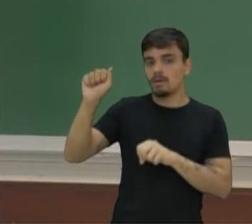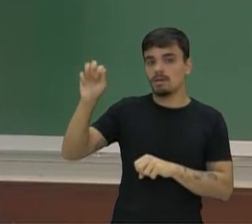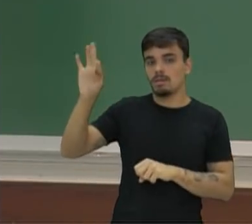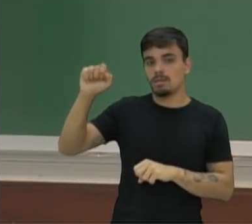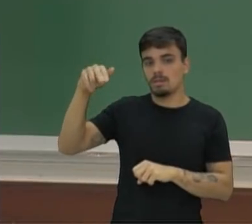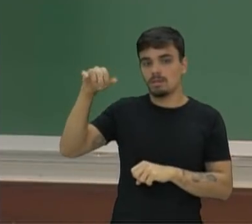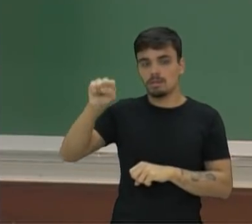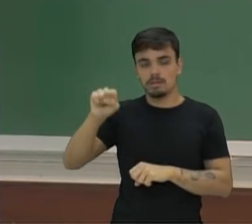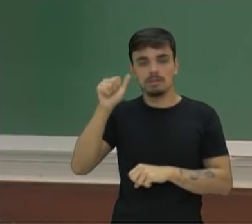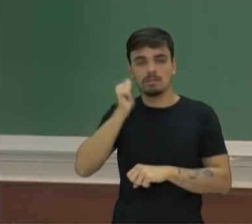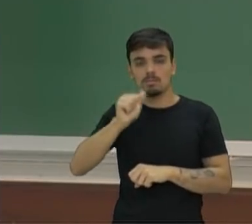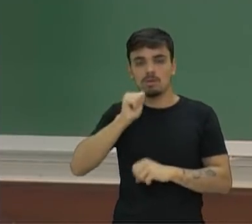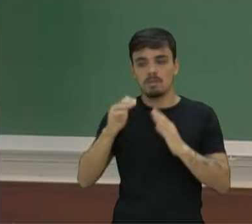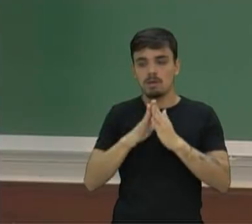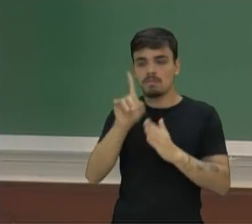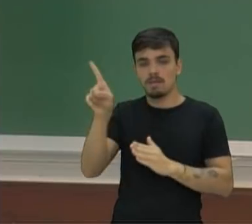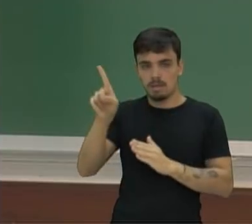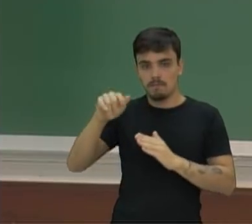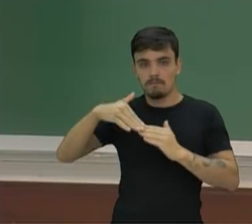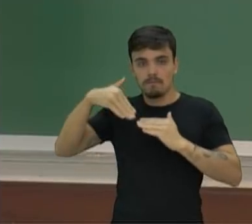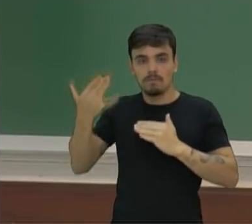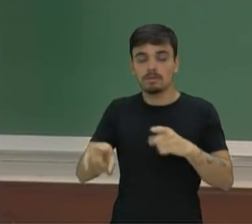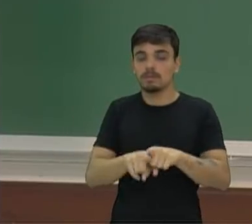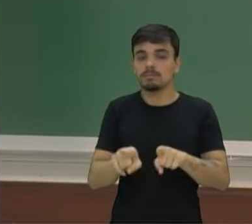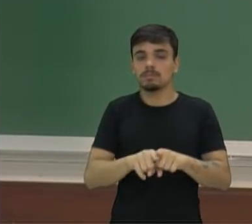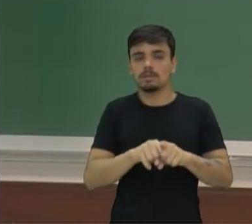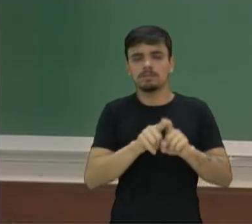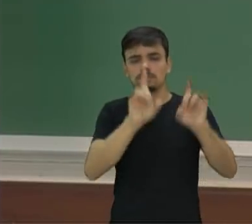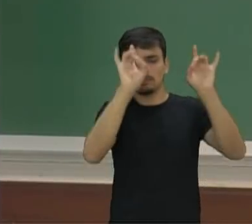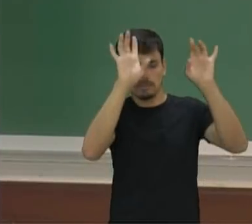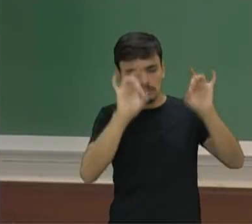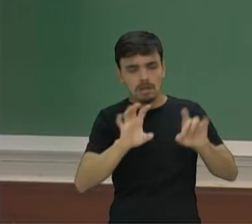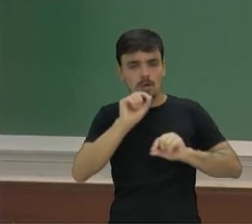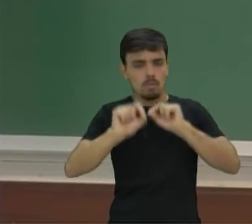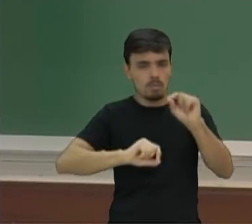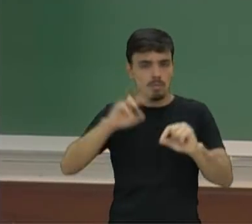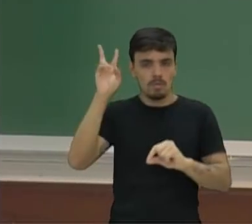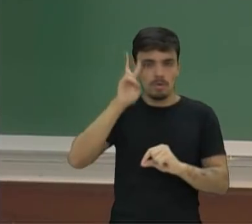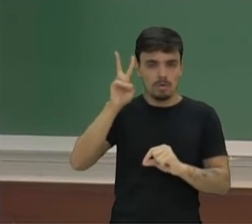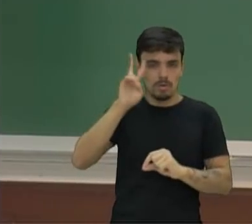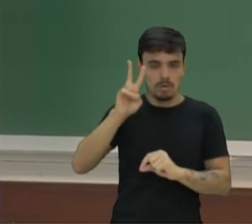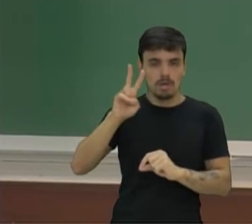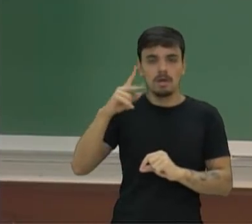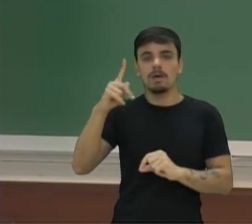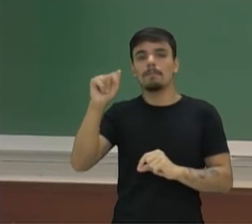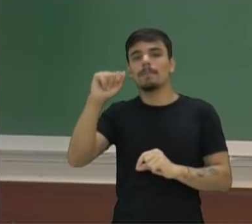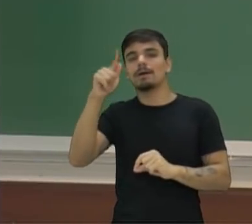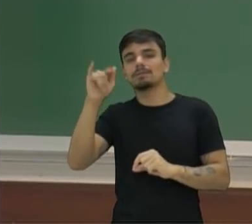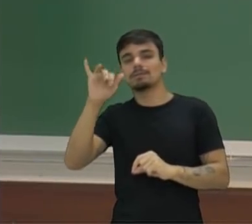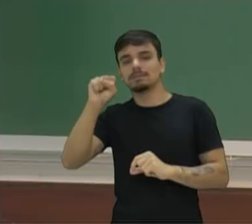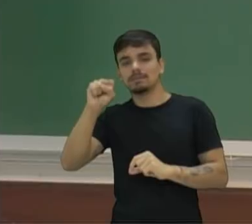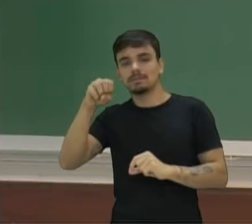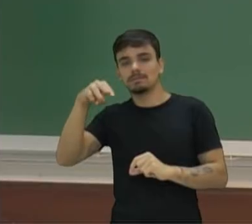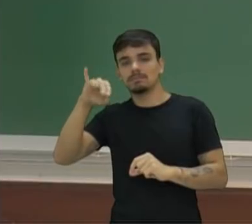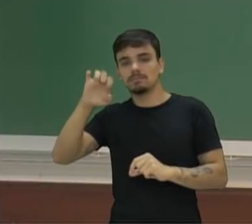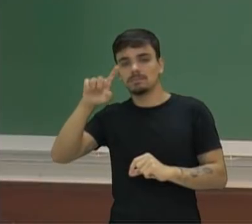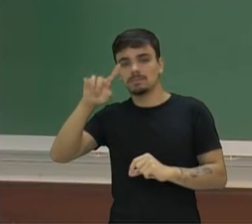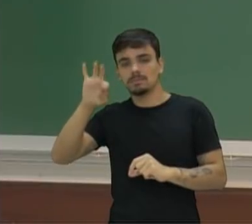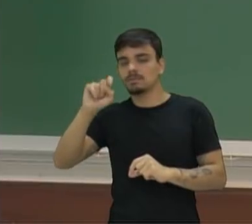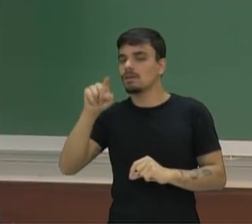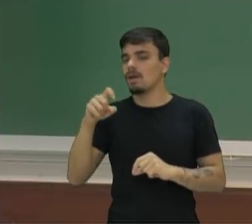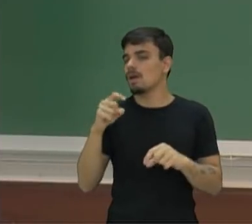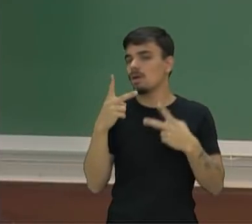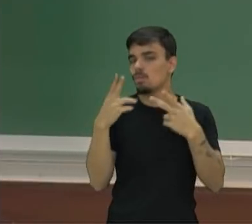mulheres estrangeiras que moravam lá, e em destaque a famosa história da Aspásia de Mileto, né, que ela era como